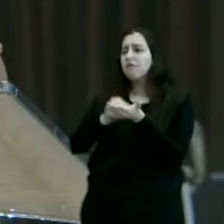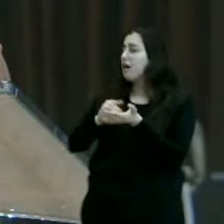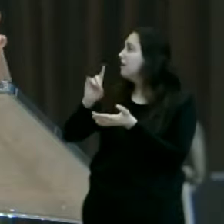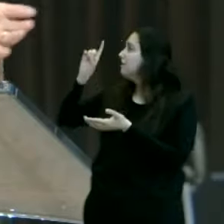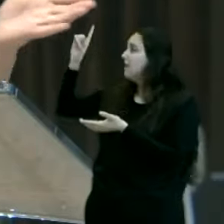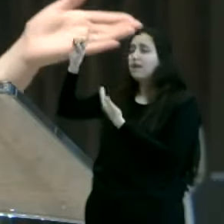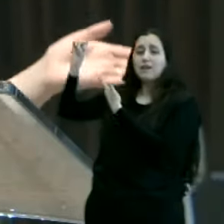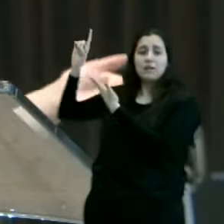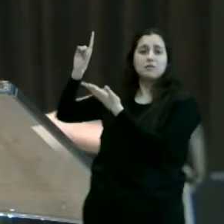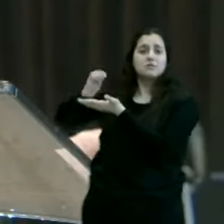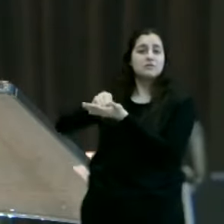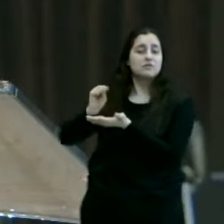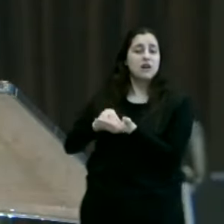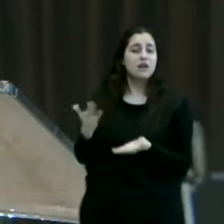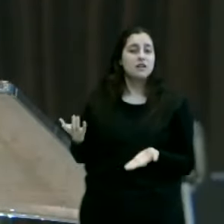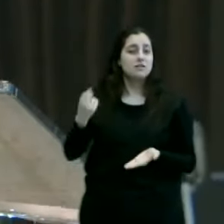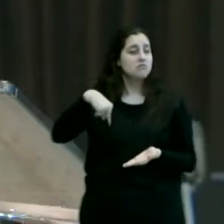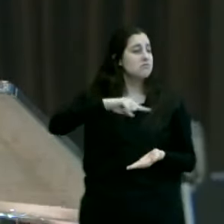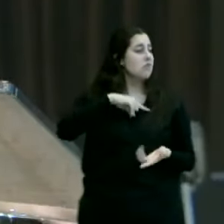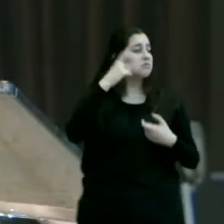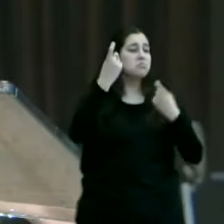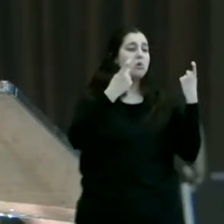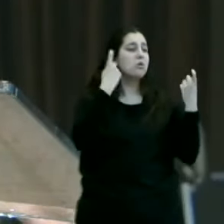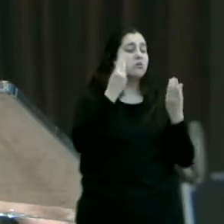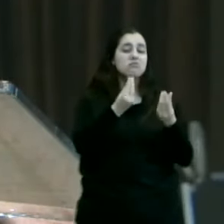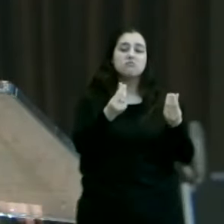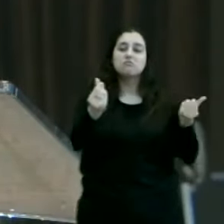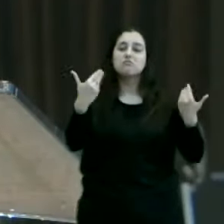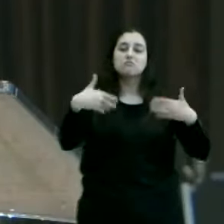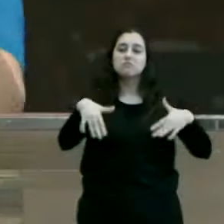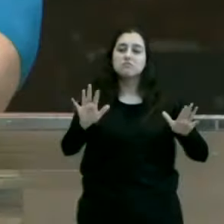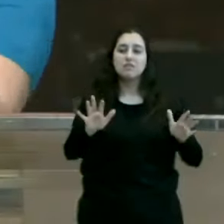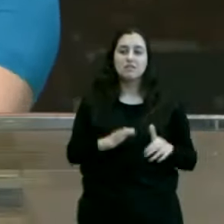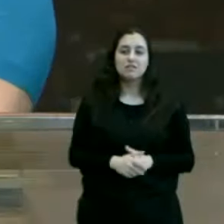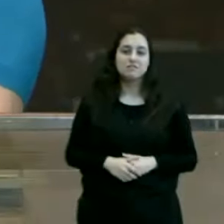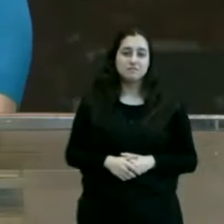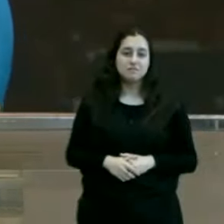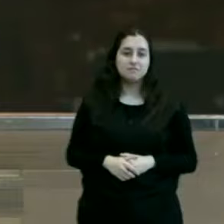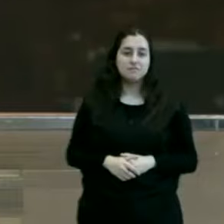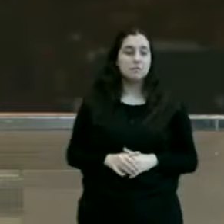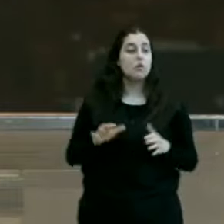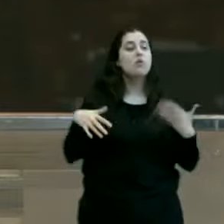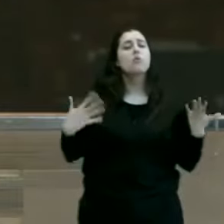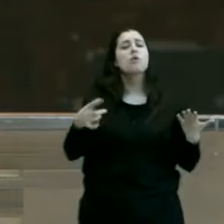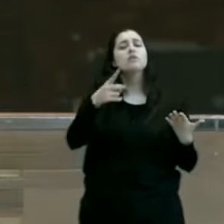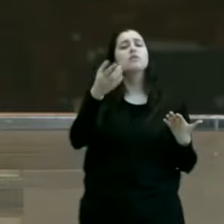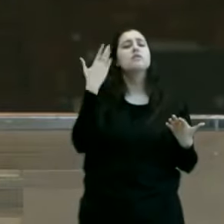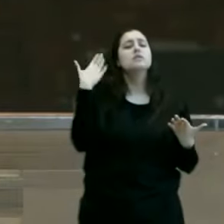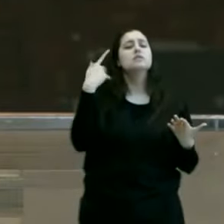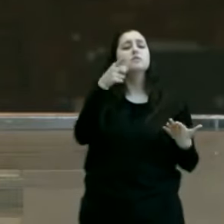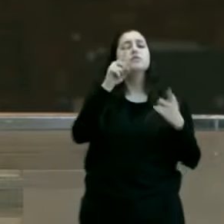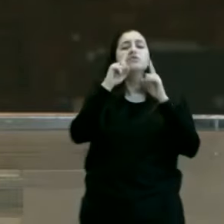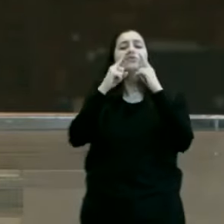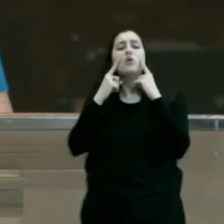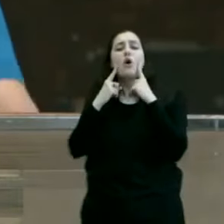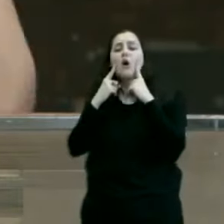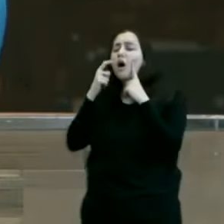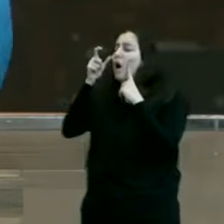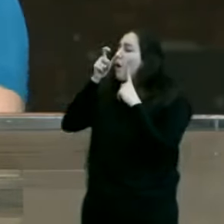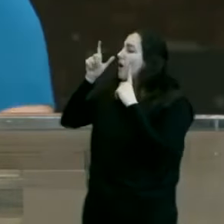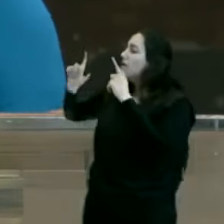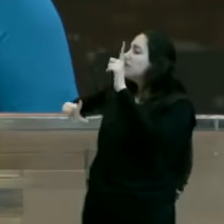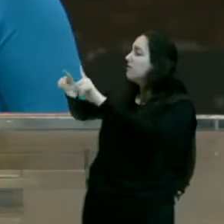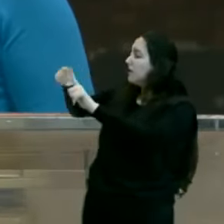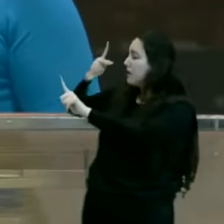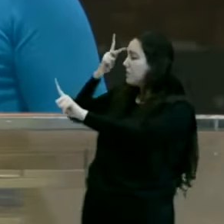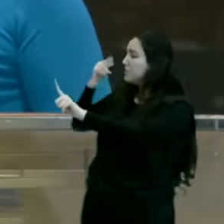contra a palavra, e a gente não se preocupa mais. Qual foi a última vez que nós choramos ouvindo uma notícia de alguém